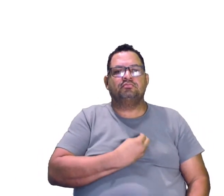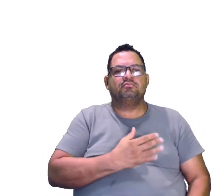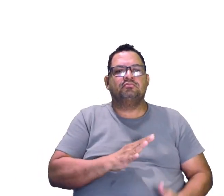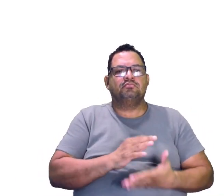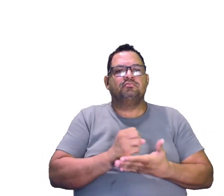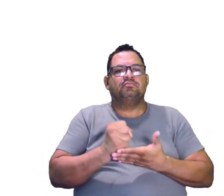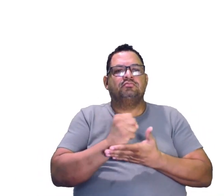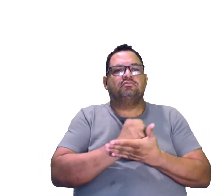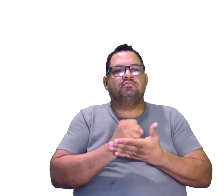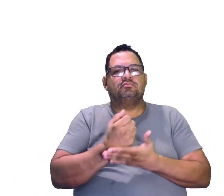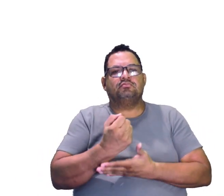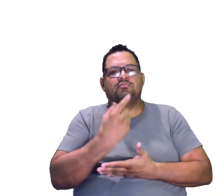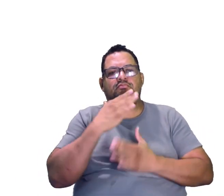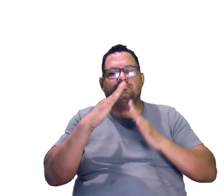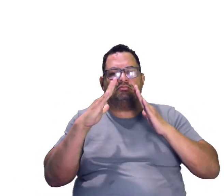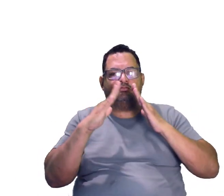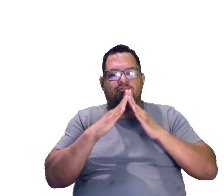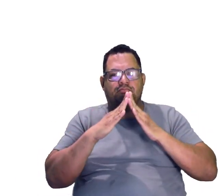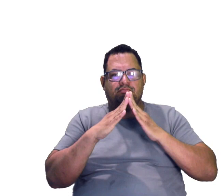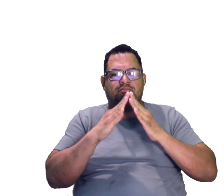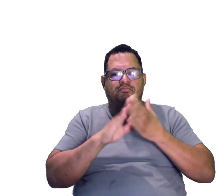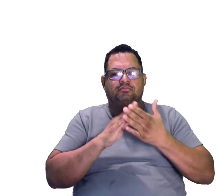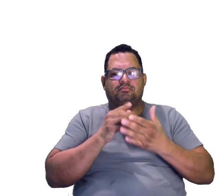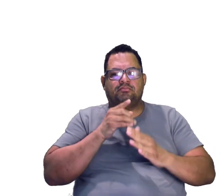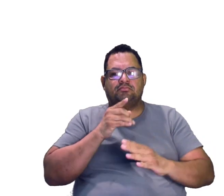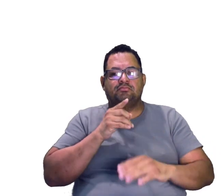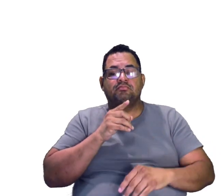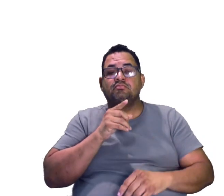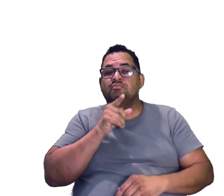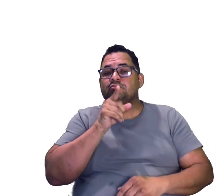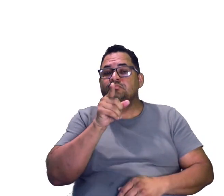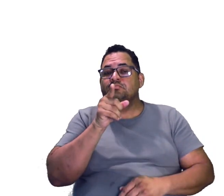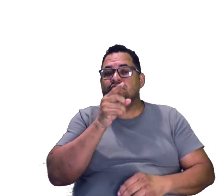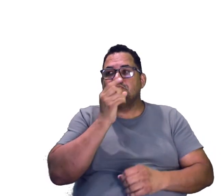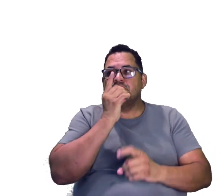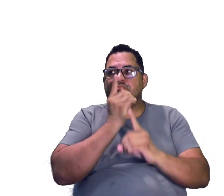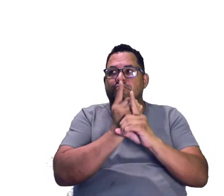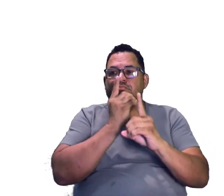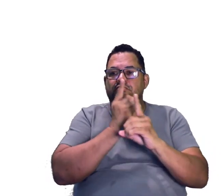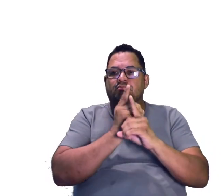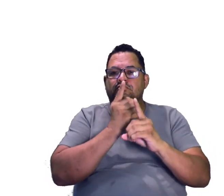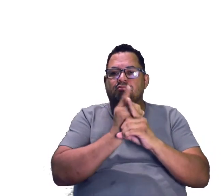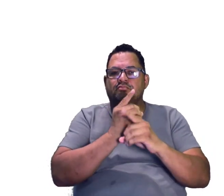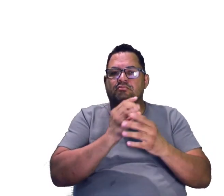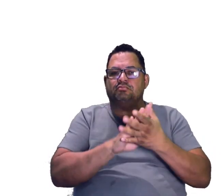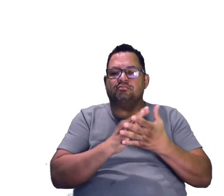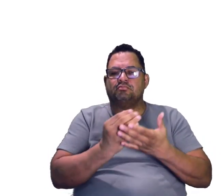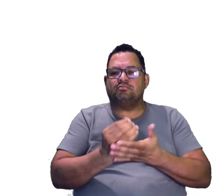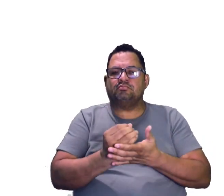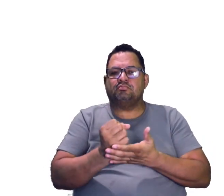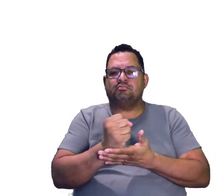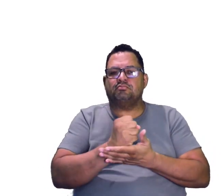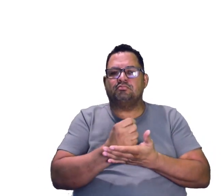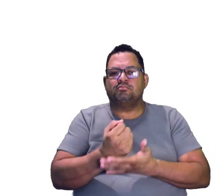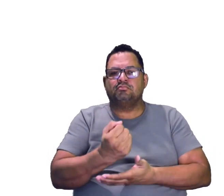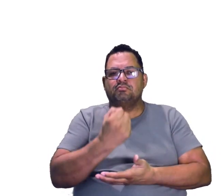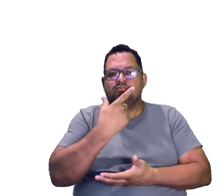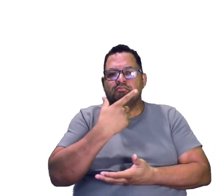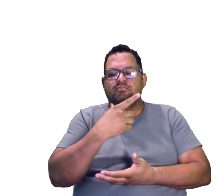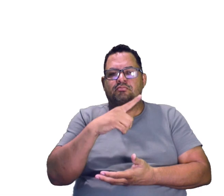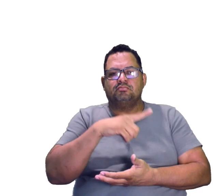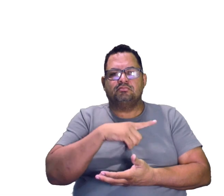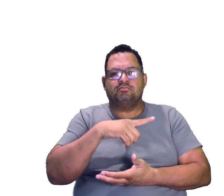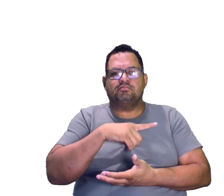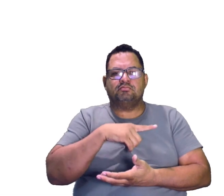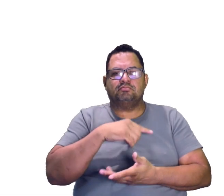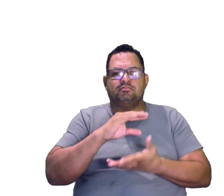Farmácia. Na farmácia é lá que você encontra medicamentos, ok? Cada medicamento tem várias substâncias